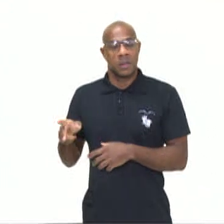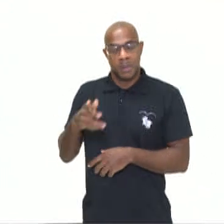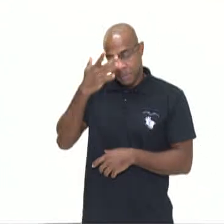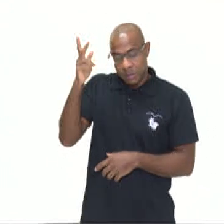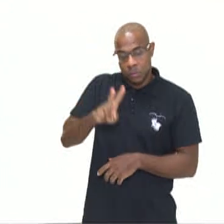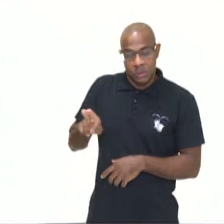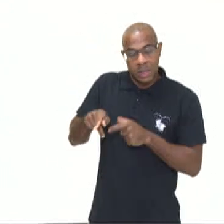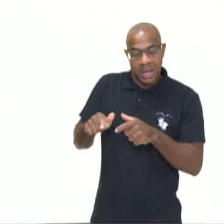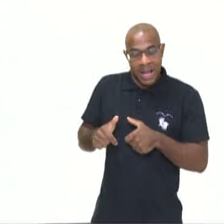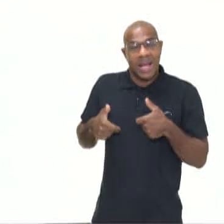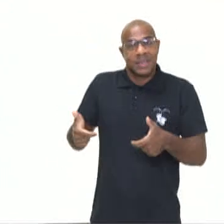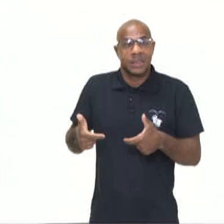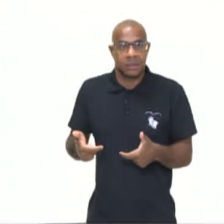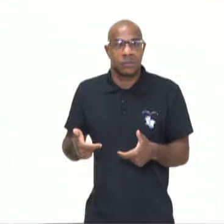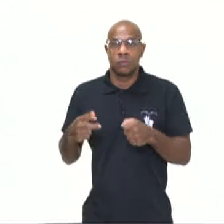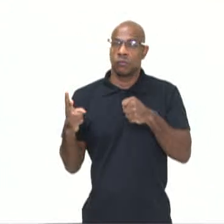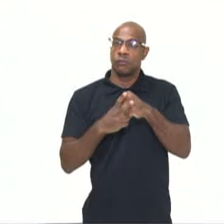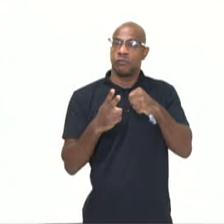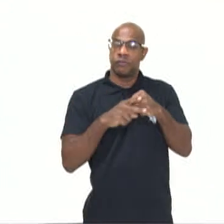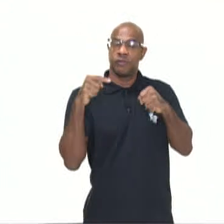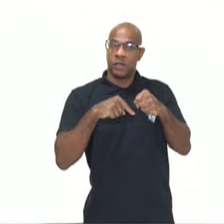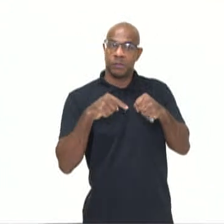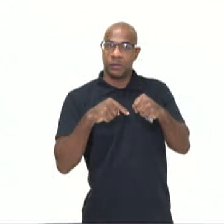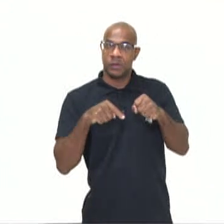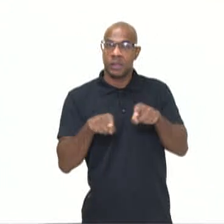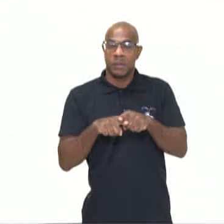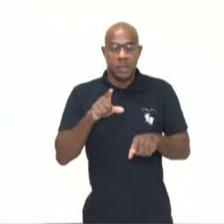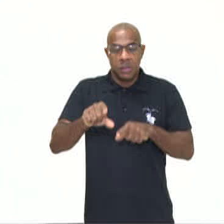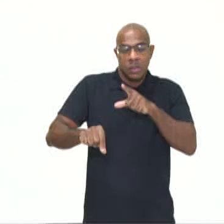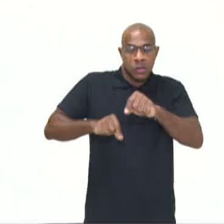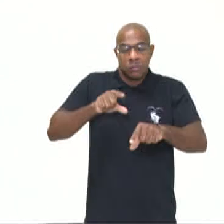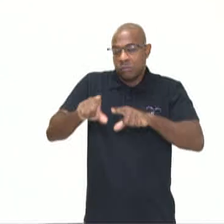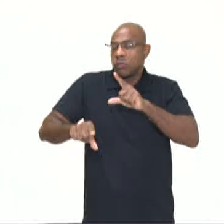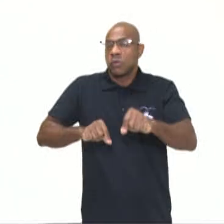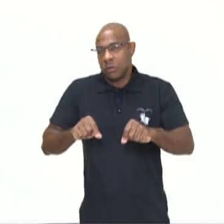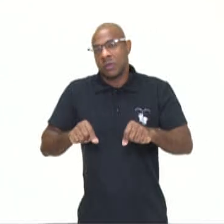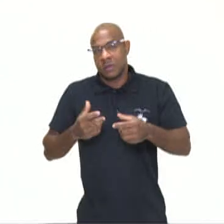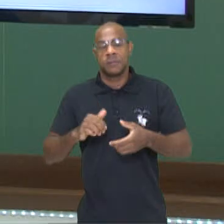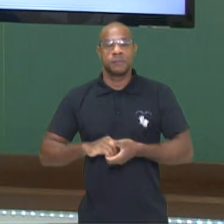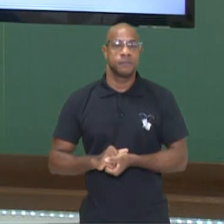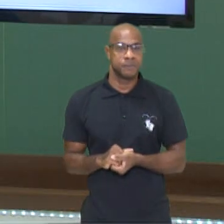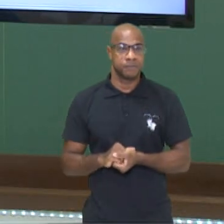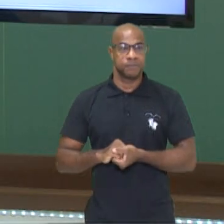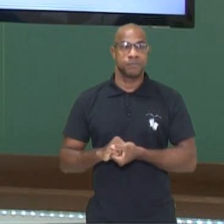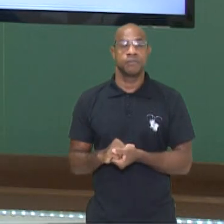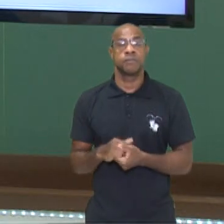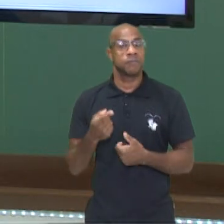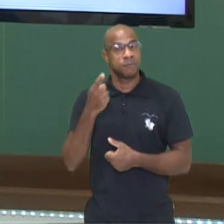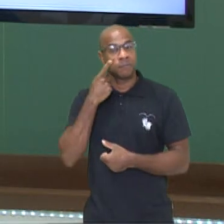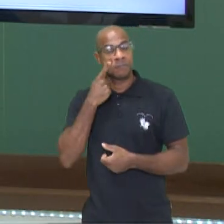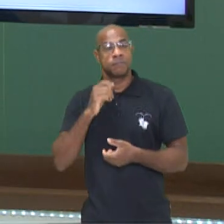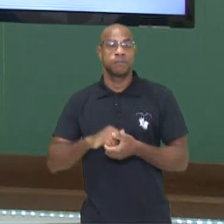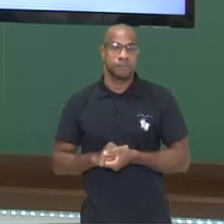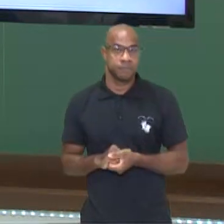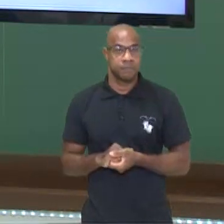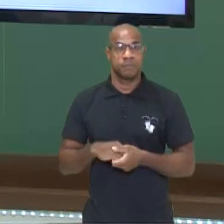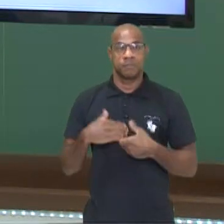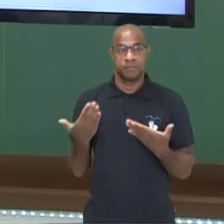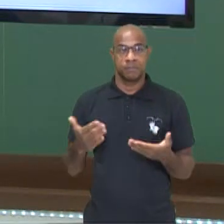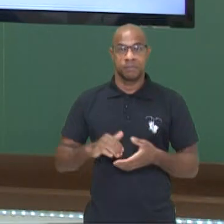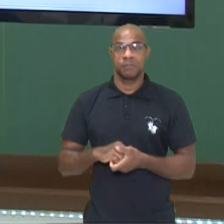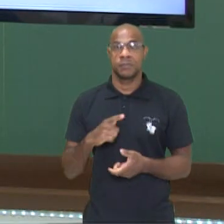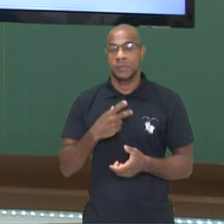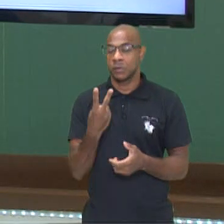o questiona quanto às suas preferências e expõe o roteiro do programa. Então, vejamos só, ele faz a chamada,